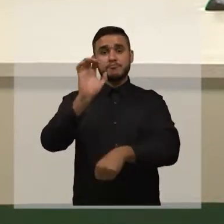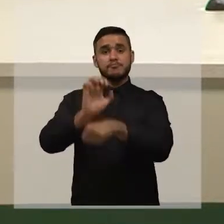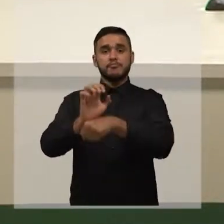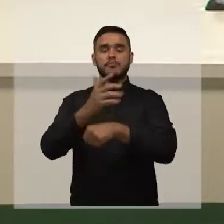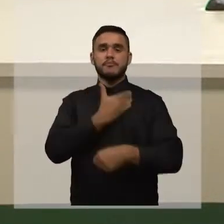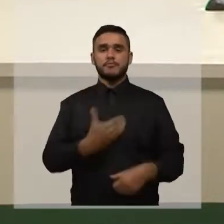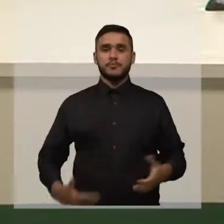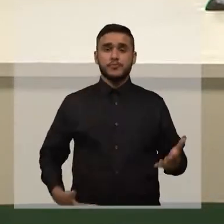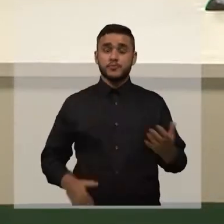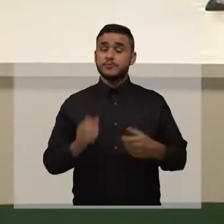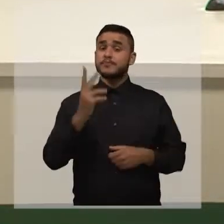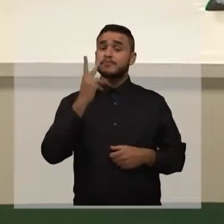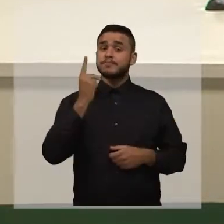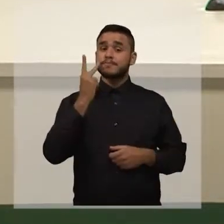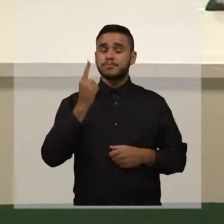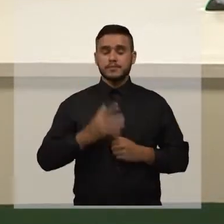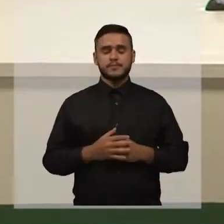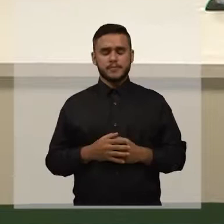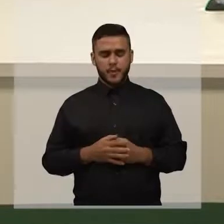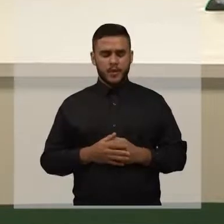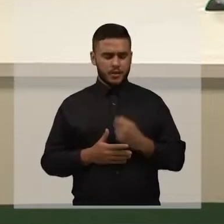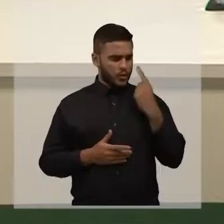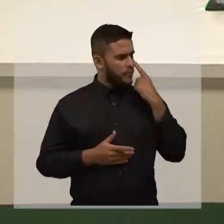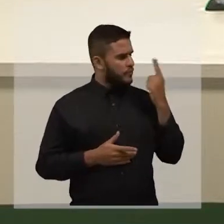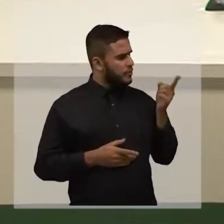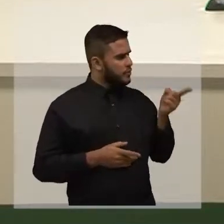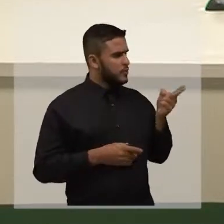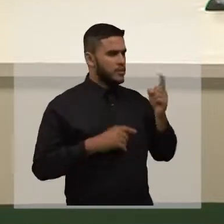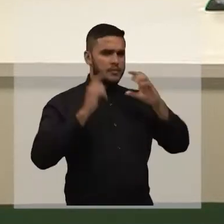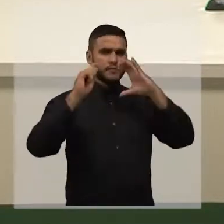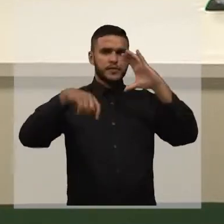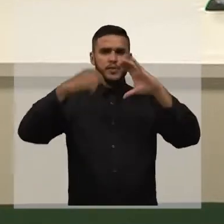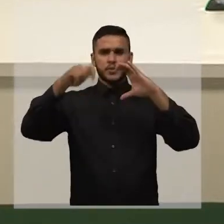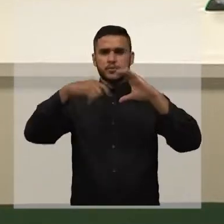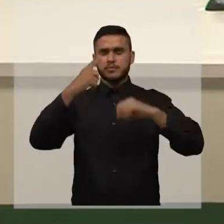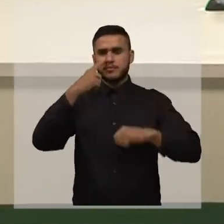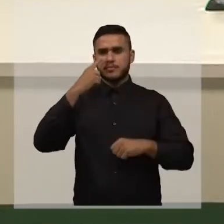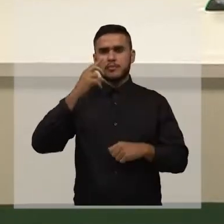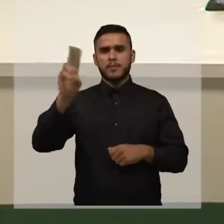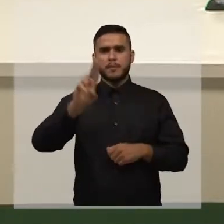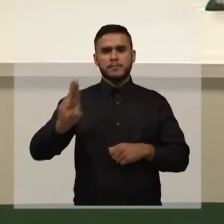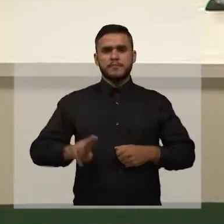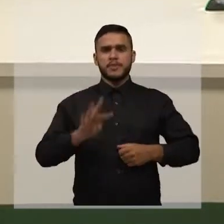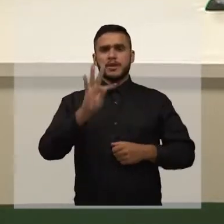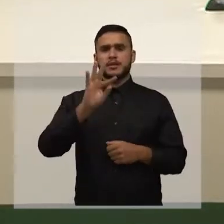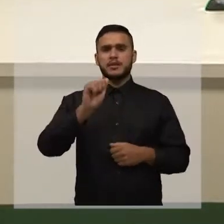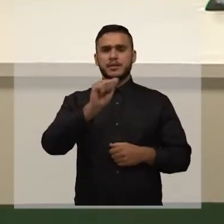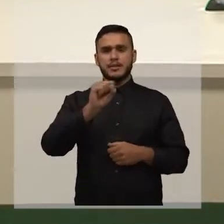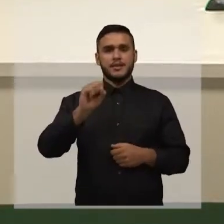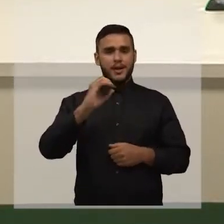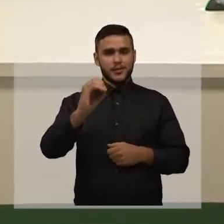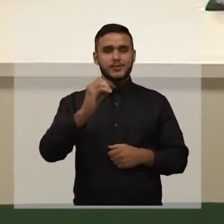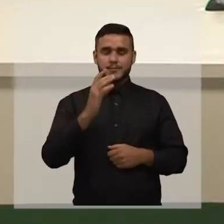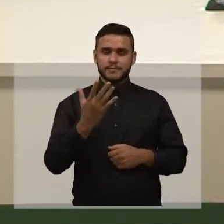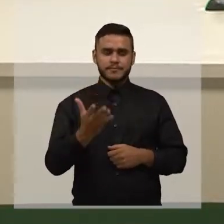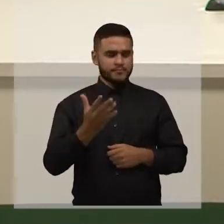Ceará. Rapaz, eu vi um vídeo, não sei se tu viu um vídeo do Tasso nas redes sociais